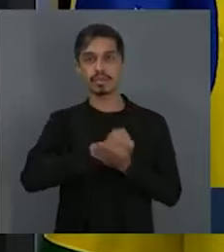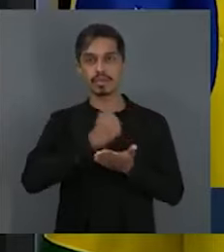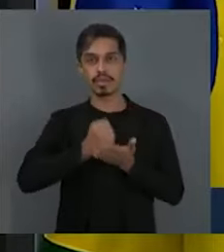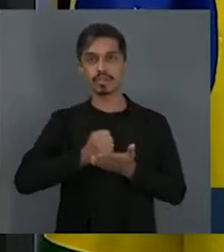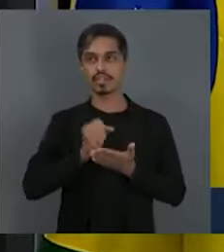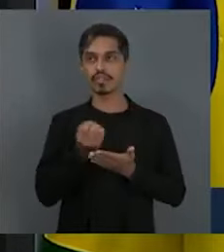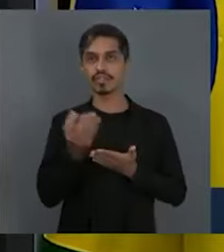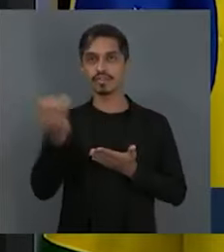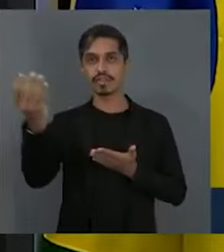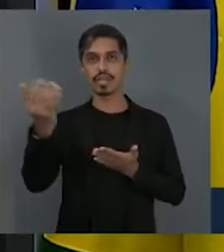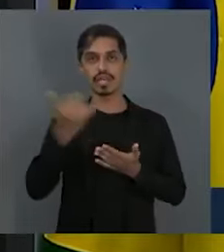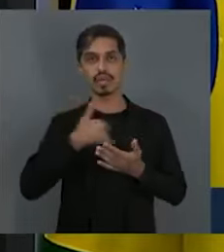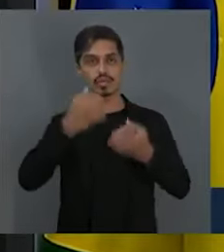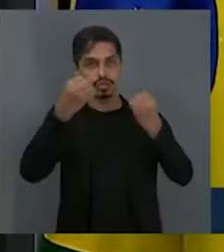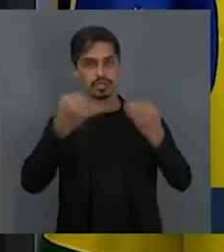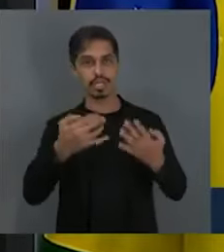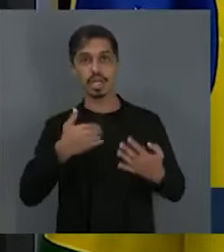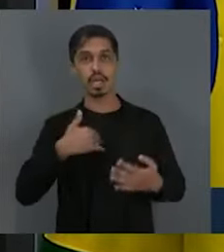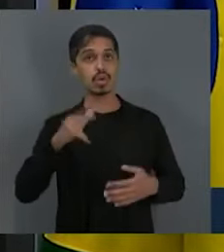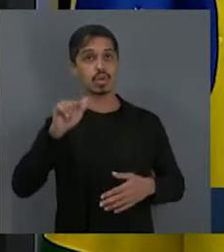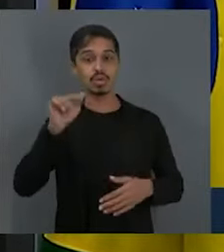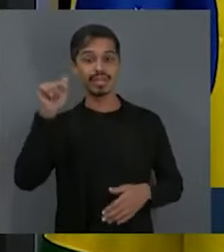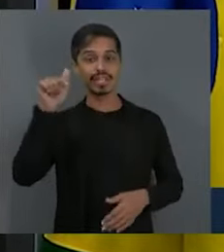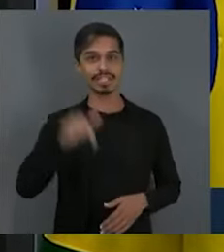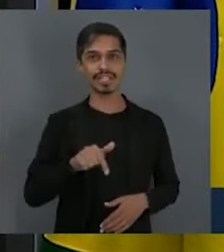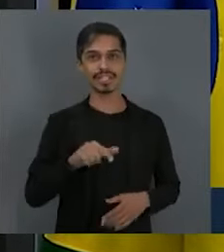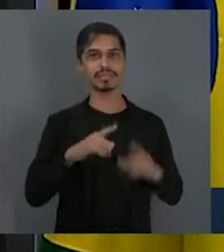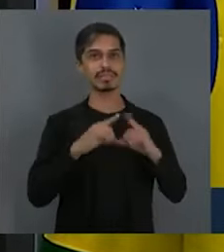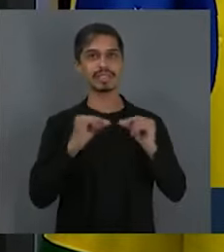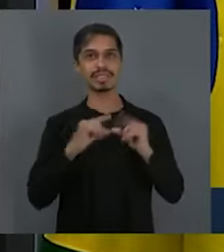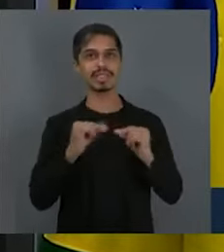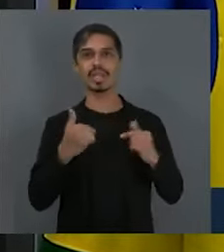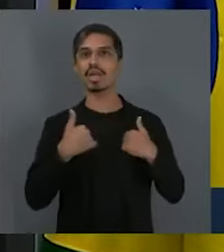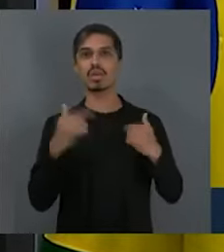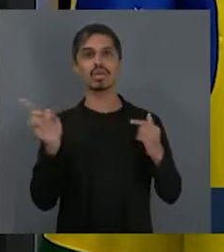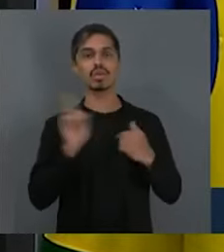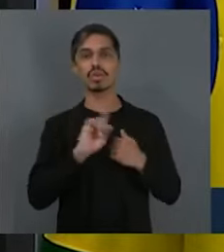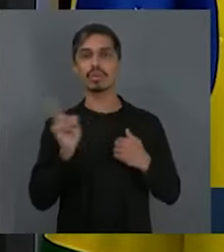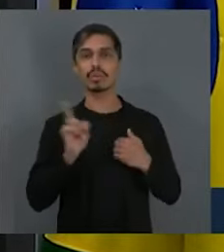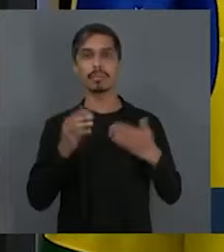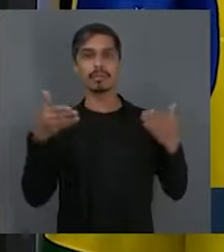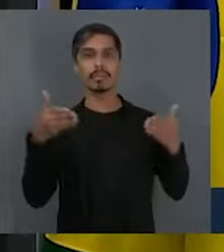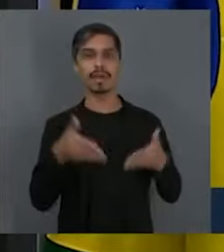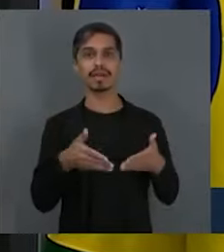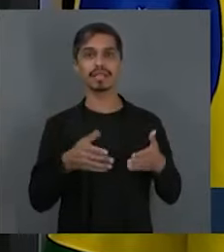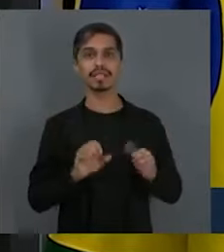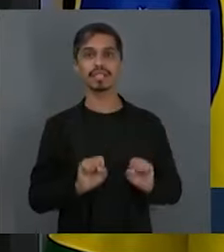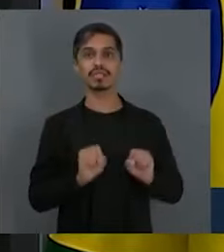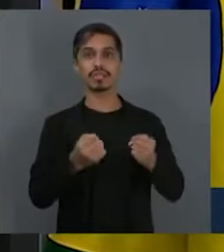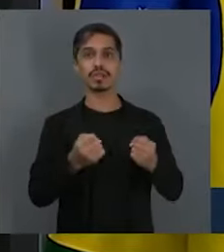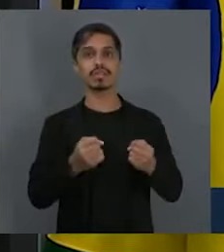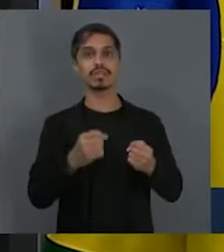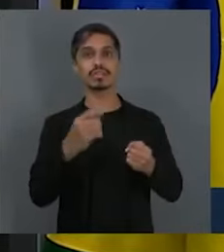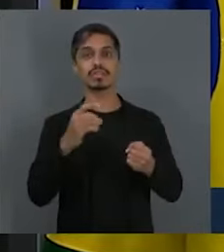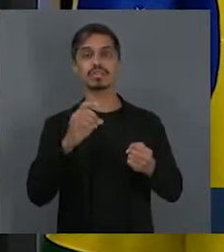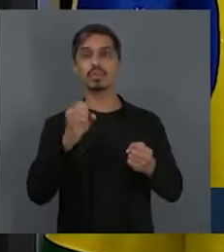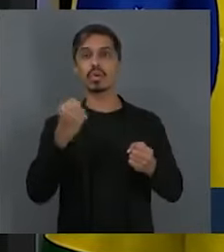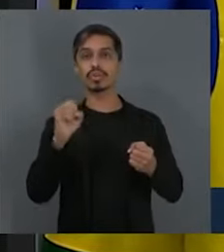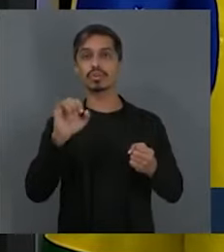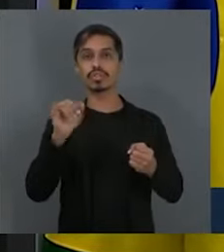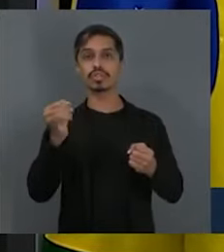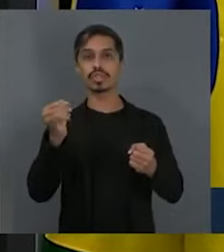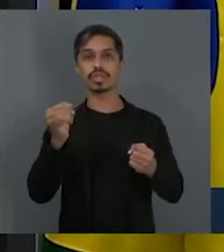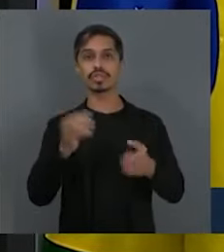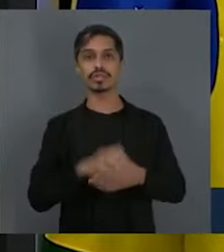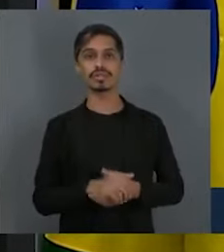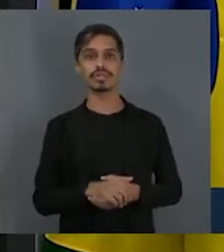eu nunca estive em Brasília eu não participei de Atos em 8 de janeiro